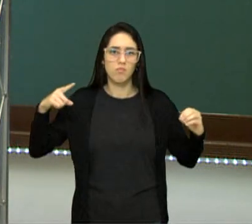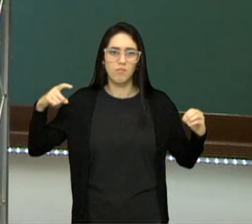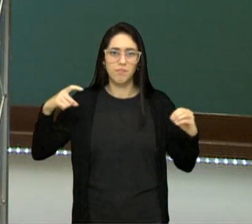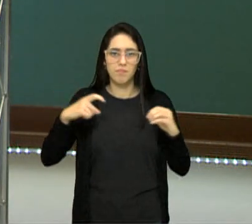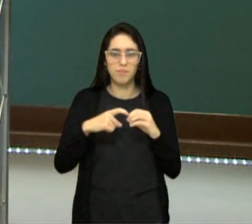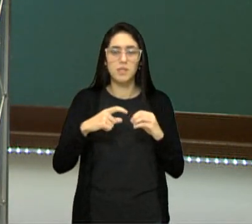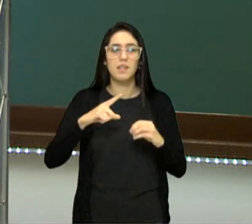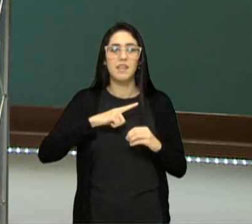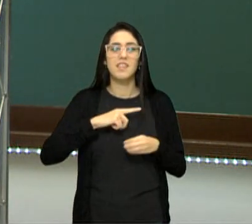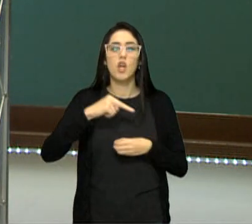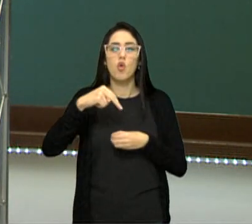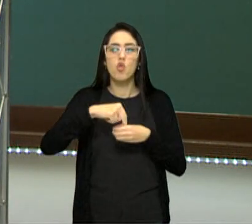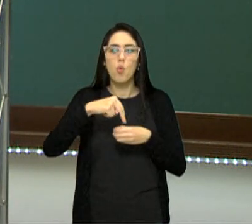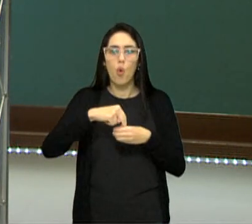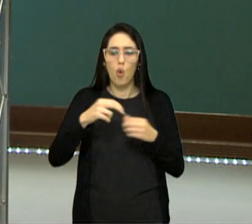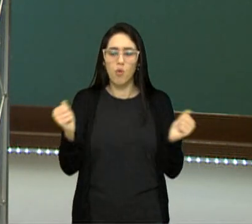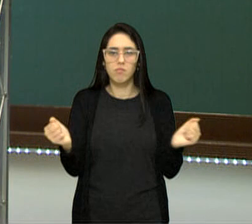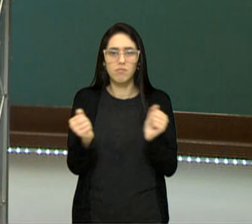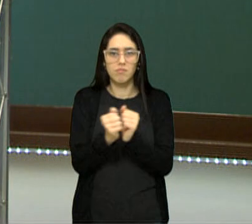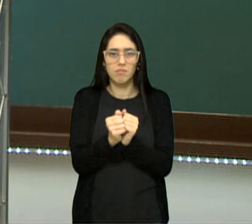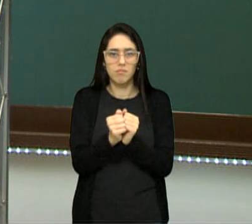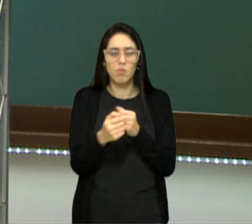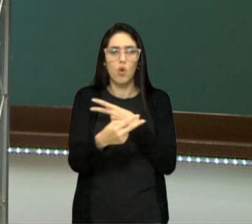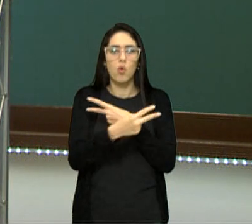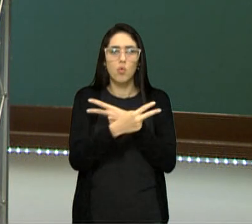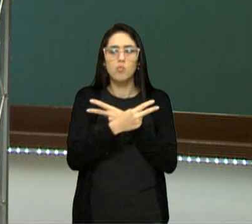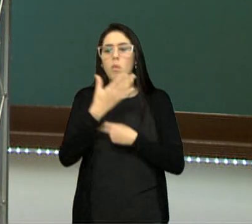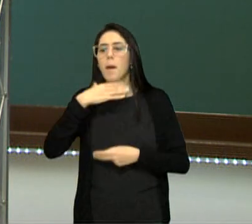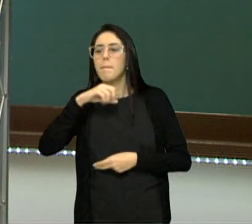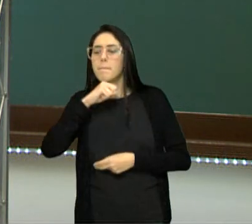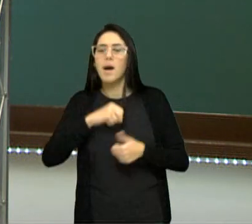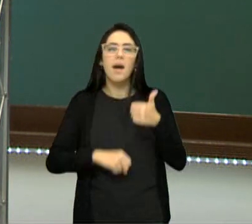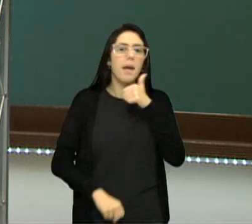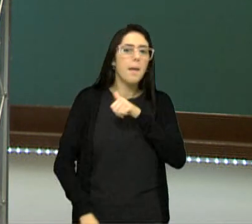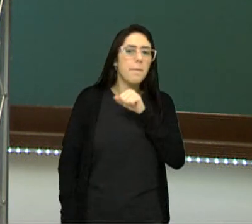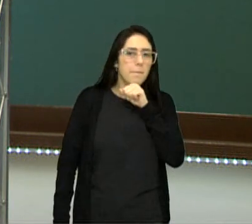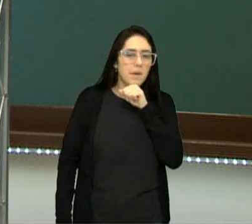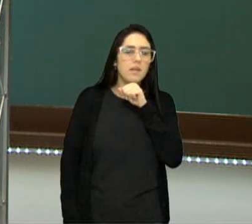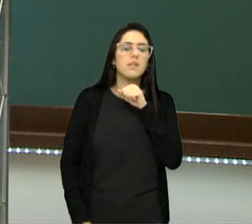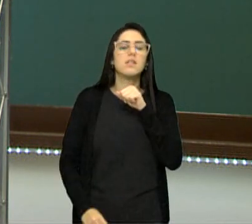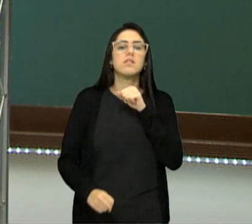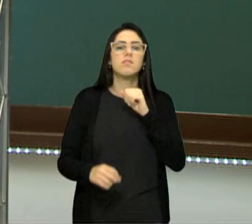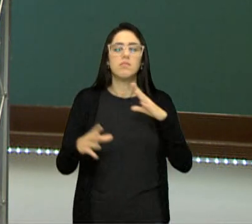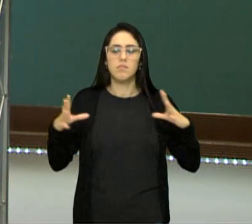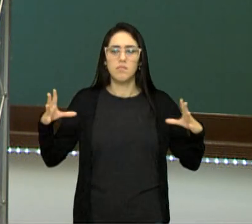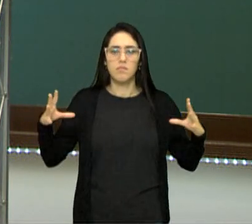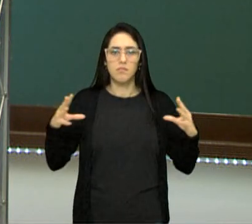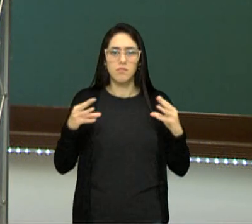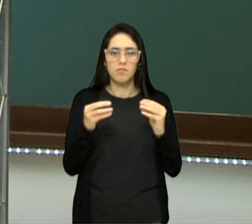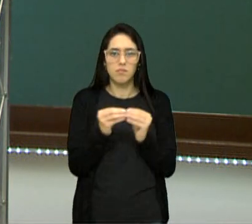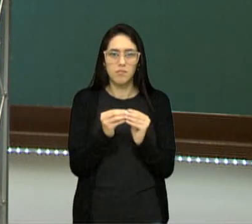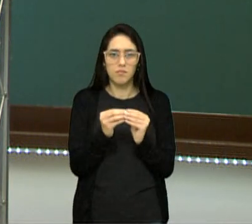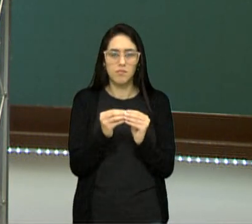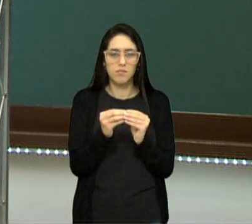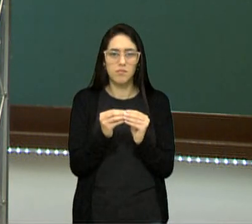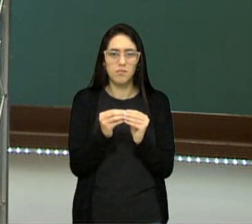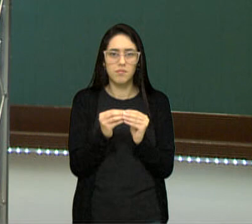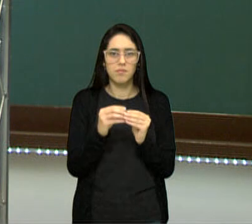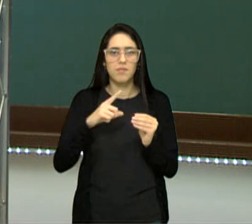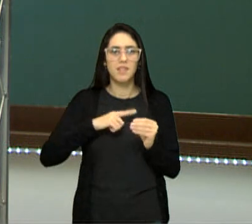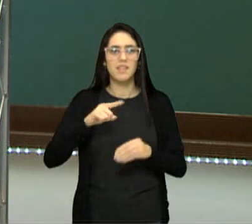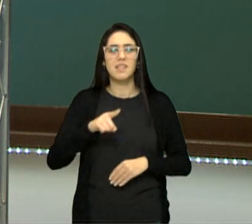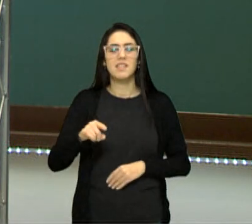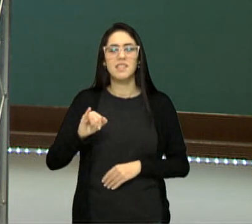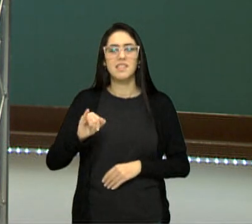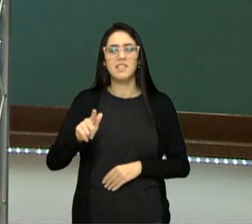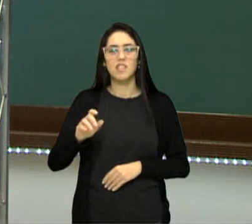vão se unir, trazendo os cromossomos de pai e de mãe, do sexo masculino e feminino, vão formar ali um zigoto e